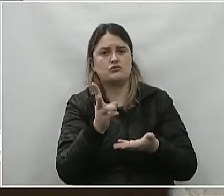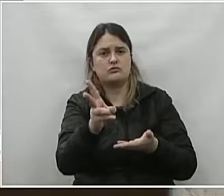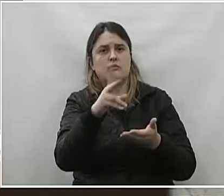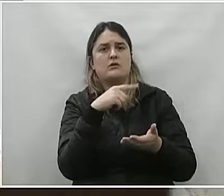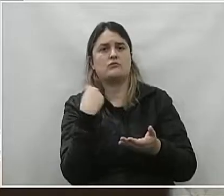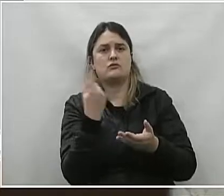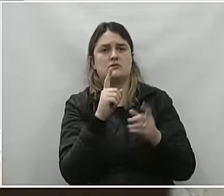hoje.